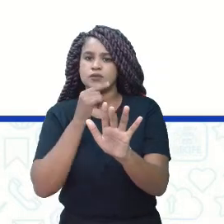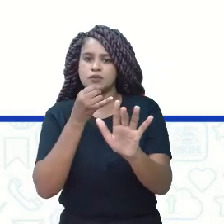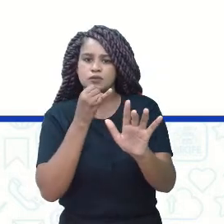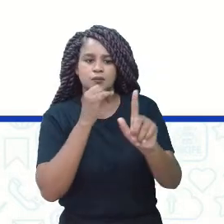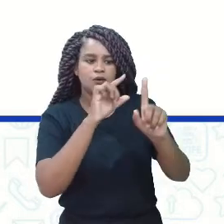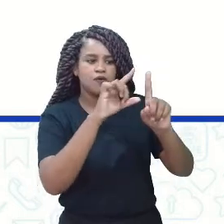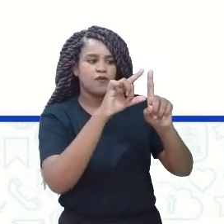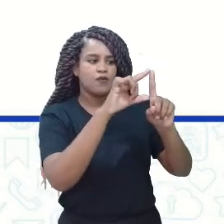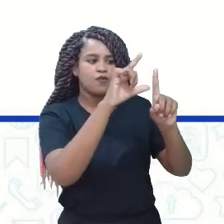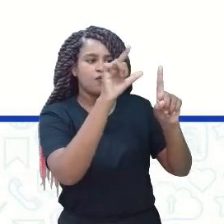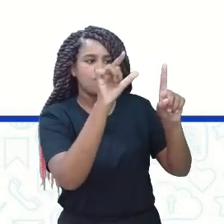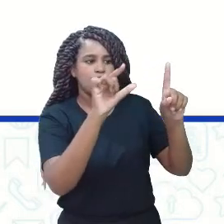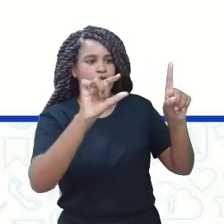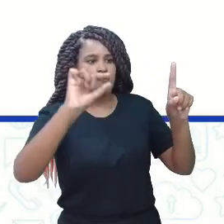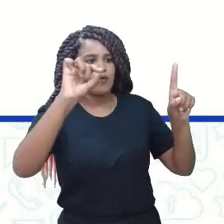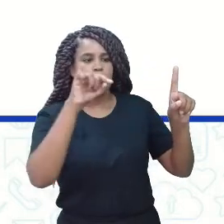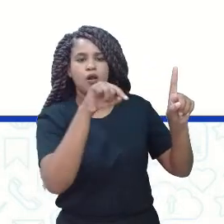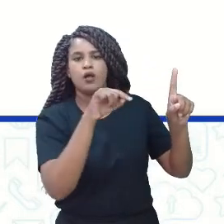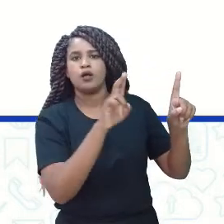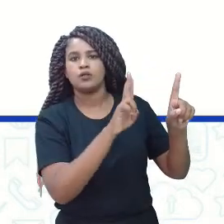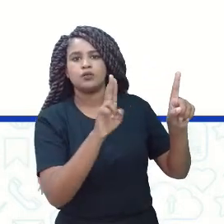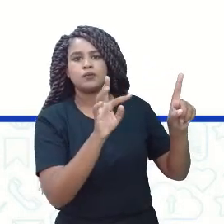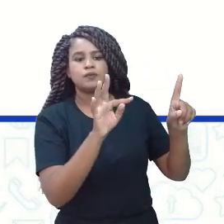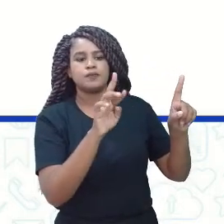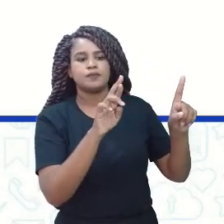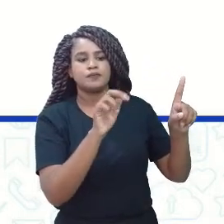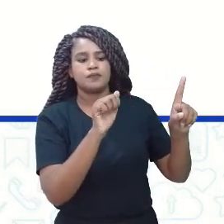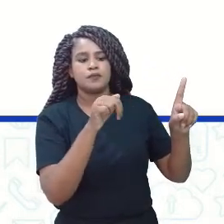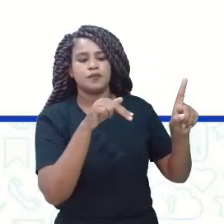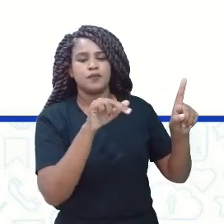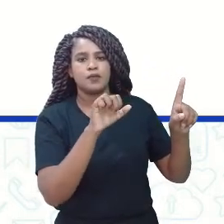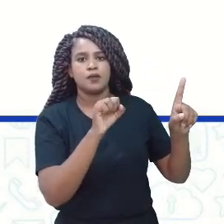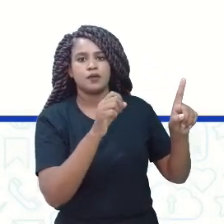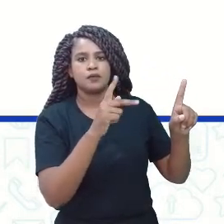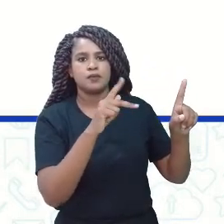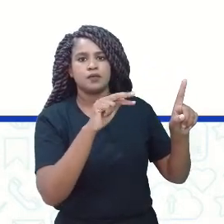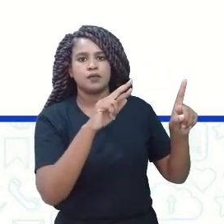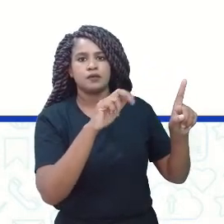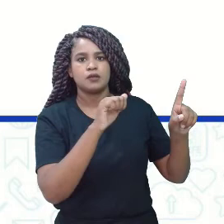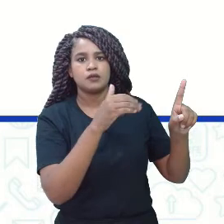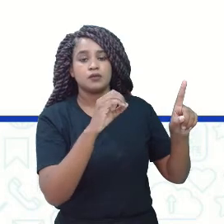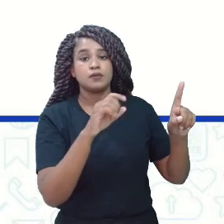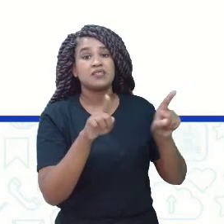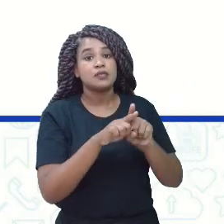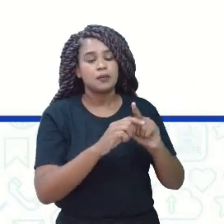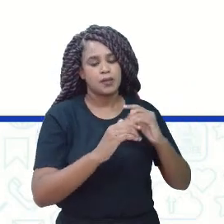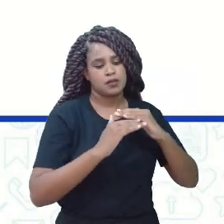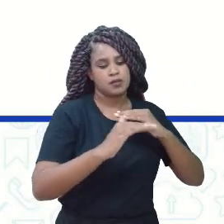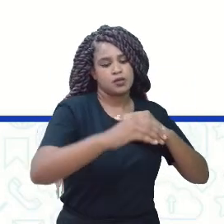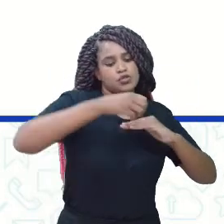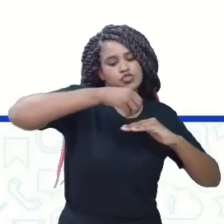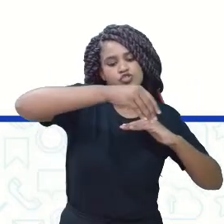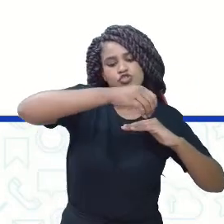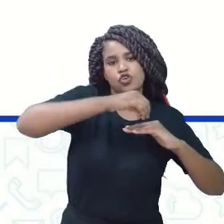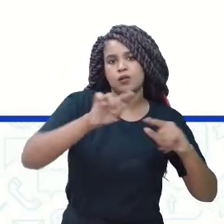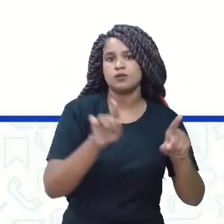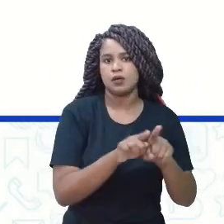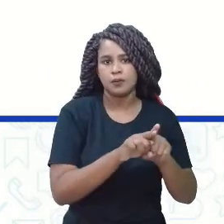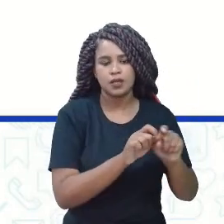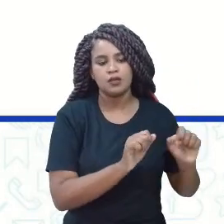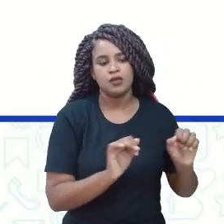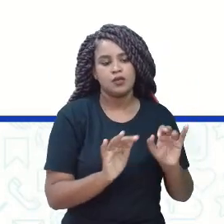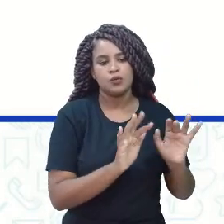que a gente chama aqui de fenômeno da transpiração, e também a questão do solo, né, que solta um pouco e aí junta tanto